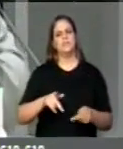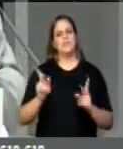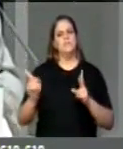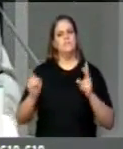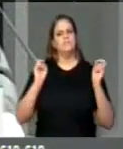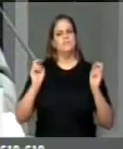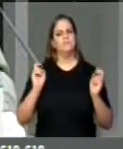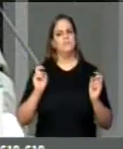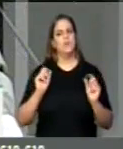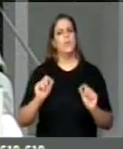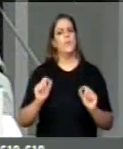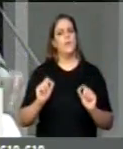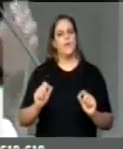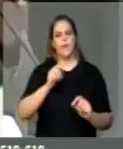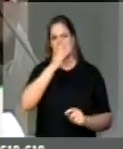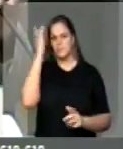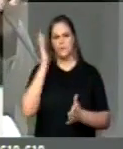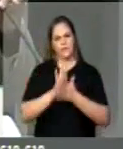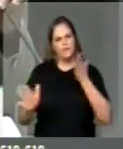do julgamento de...